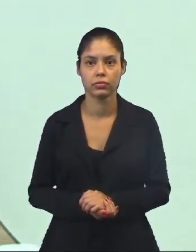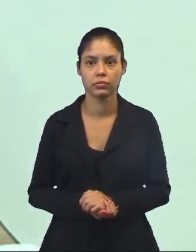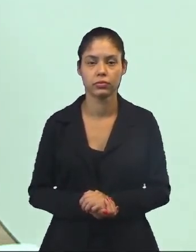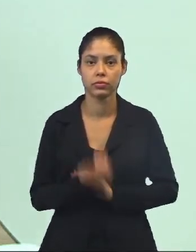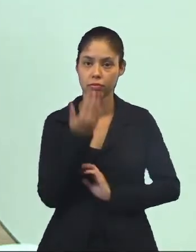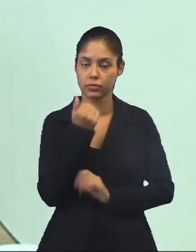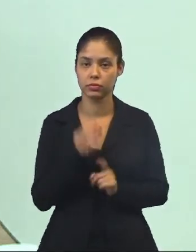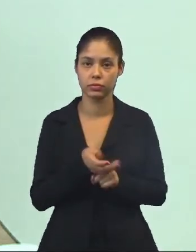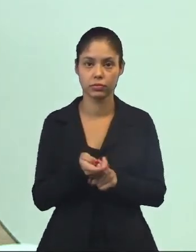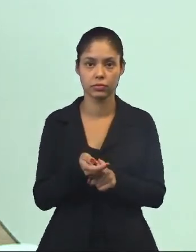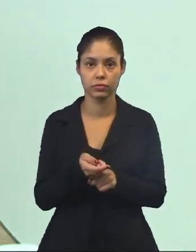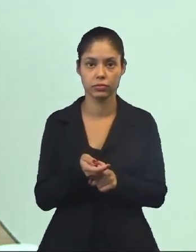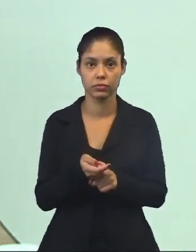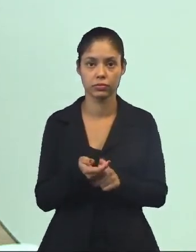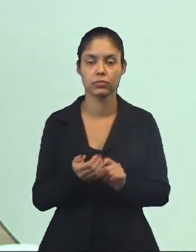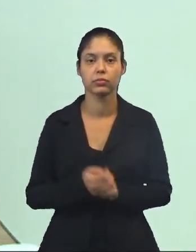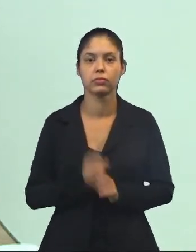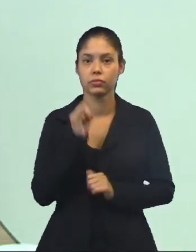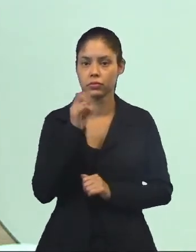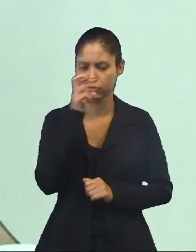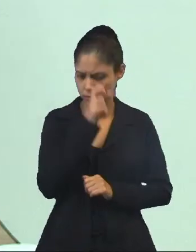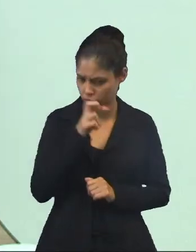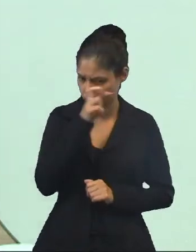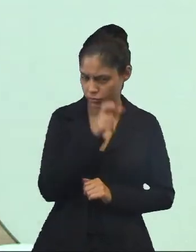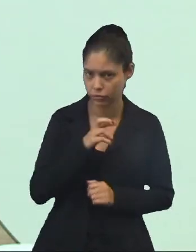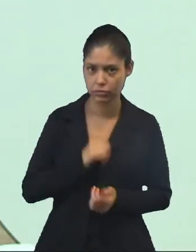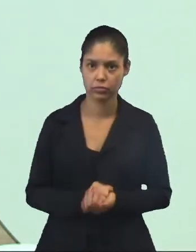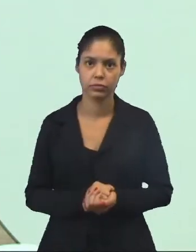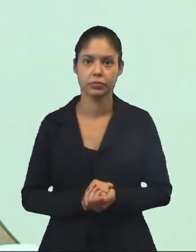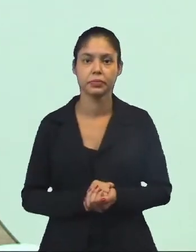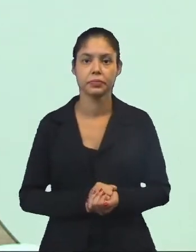Ele consome o milho. E se eu analisar aqui, ó,